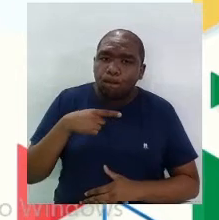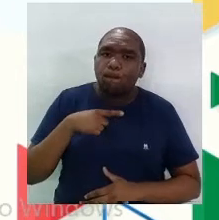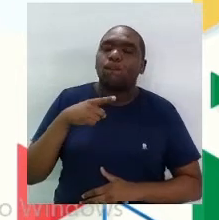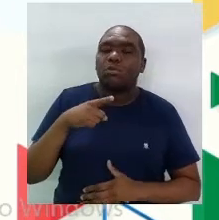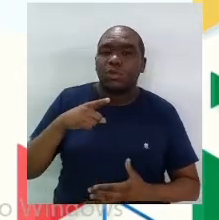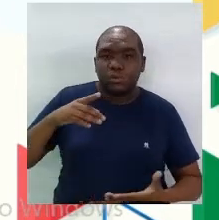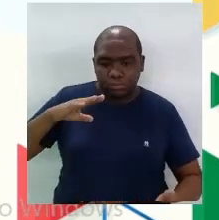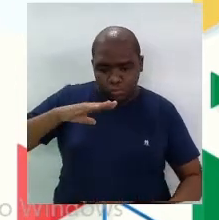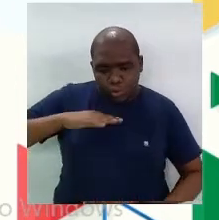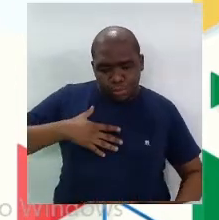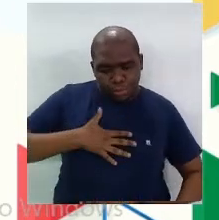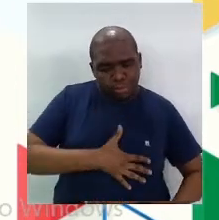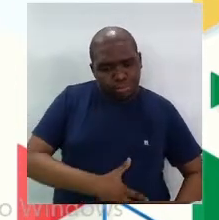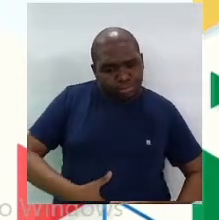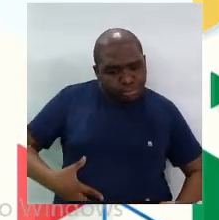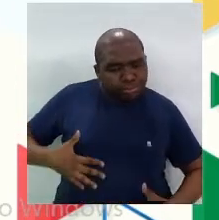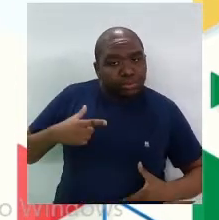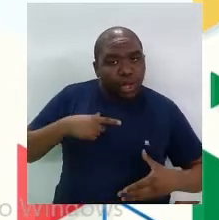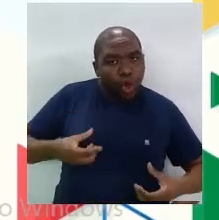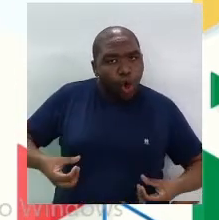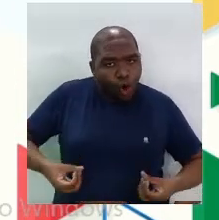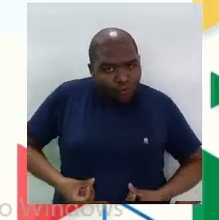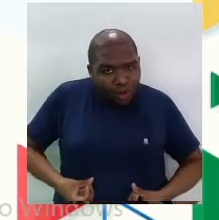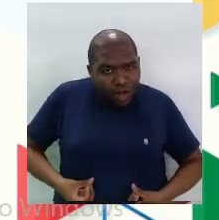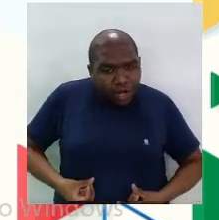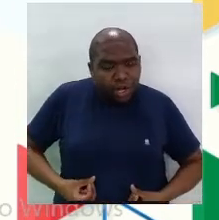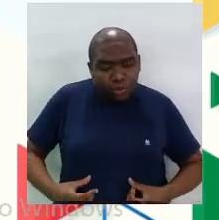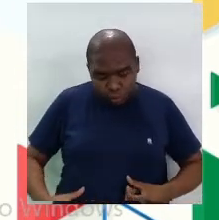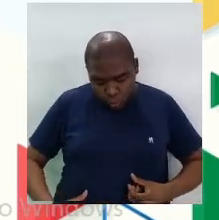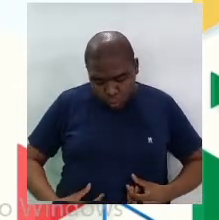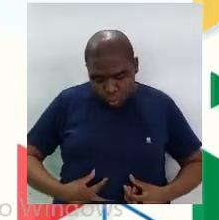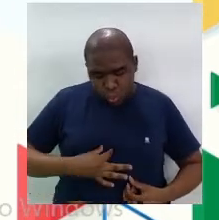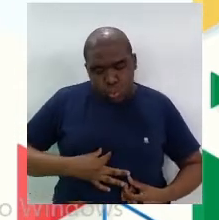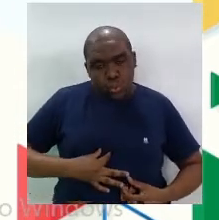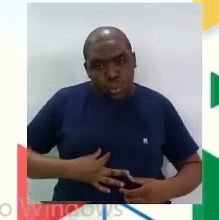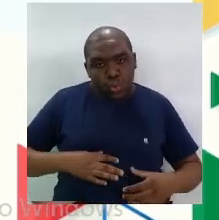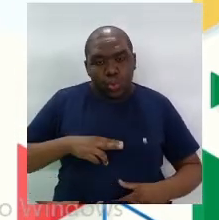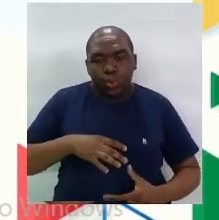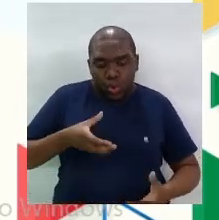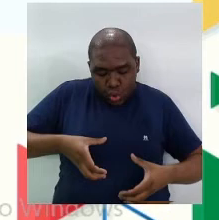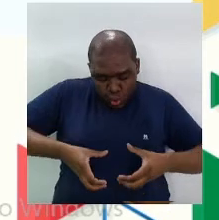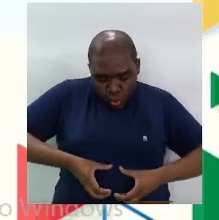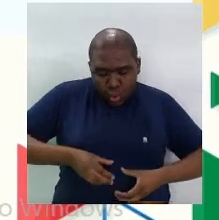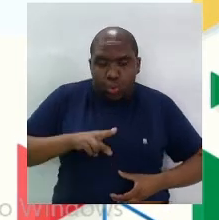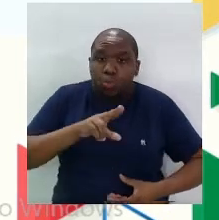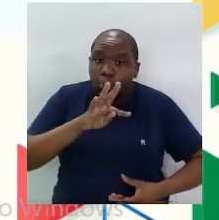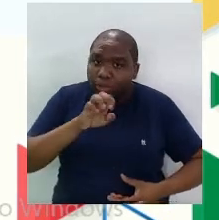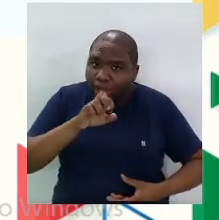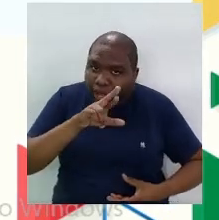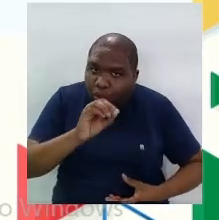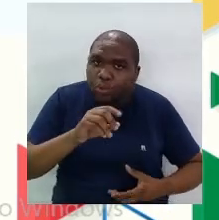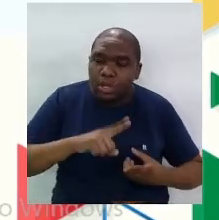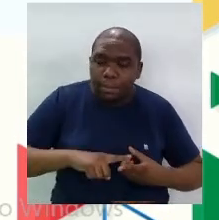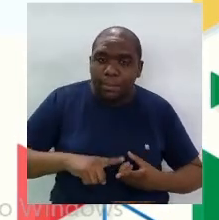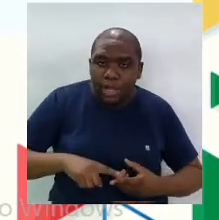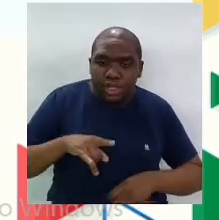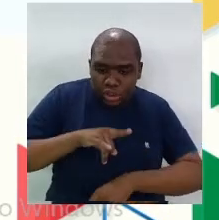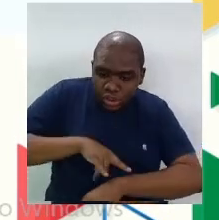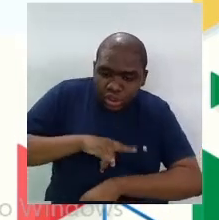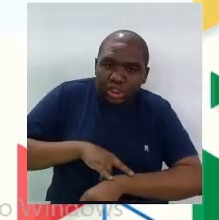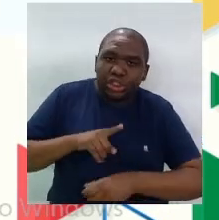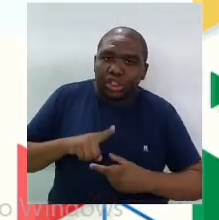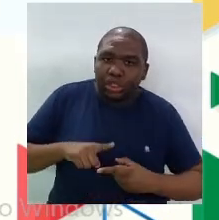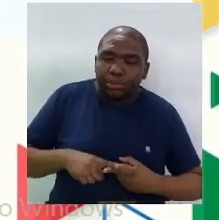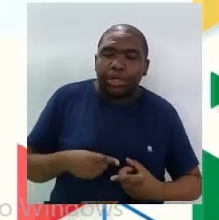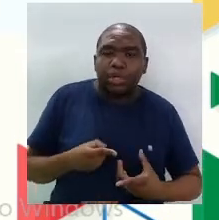ali a cavidade abdominal, o ovário, a tuba uterina, o útero, a bexiga,